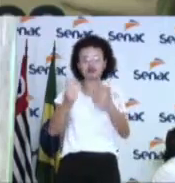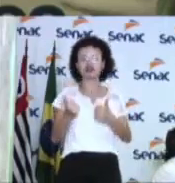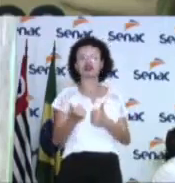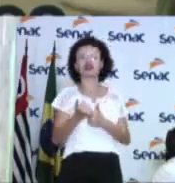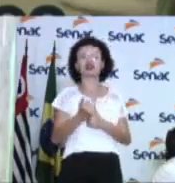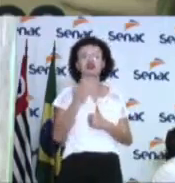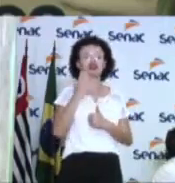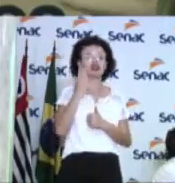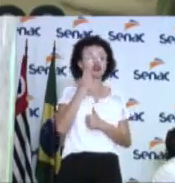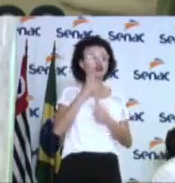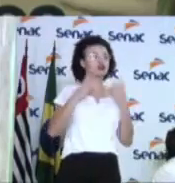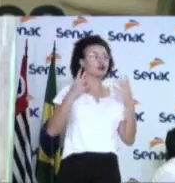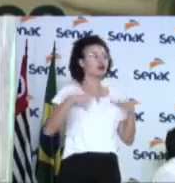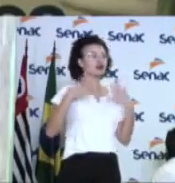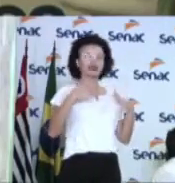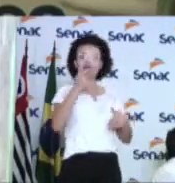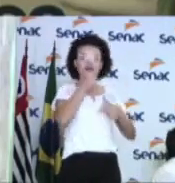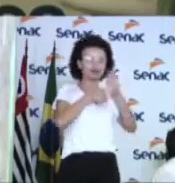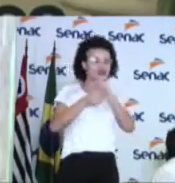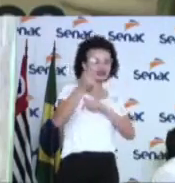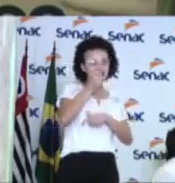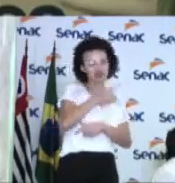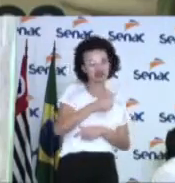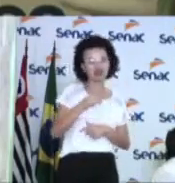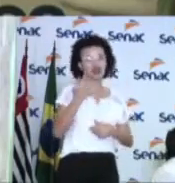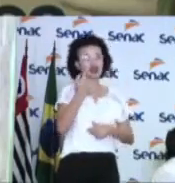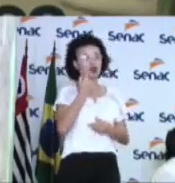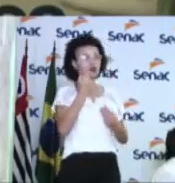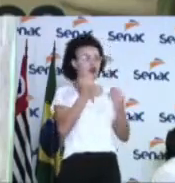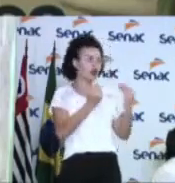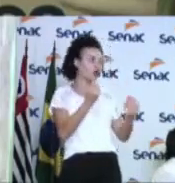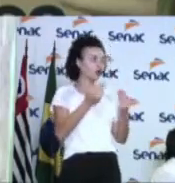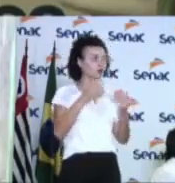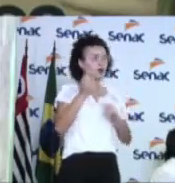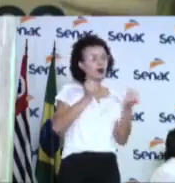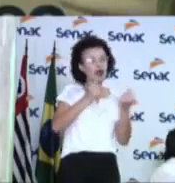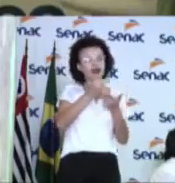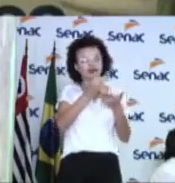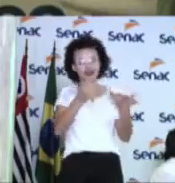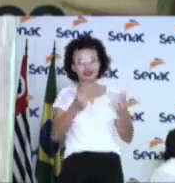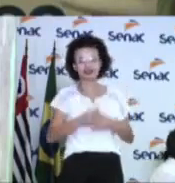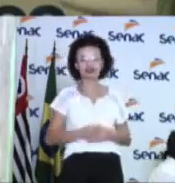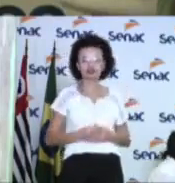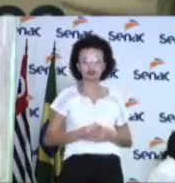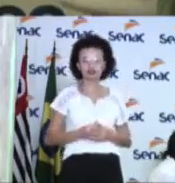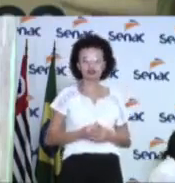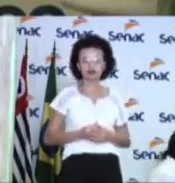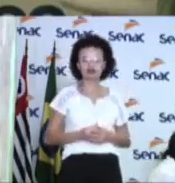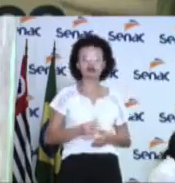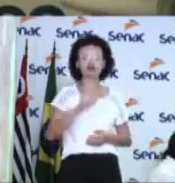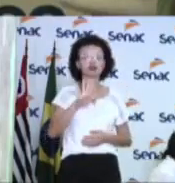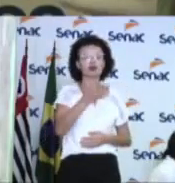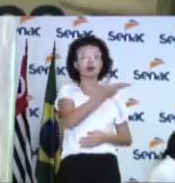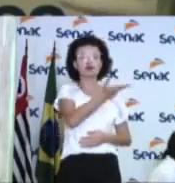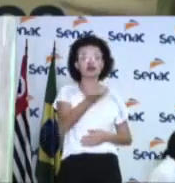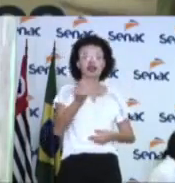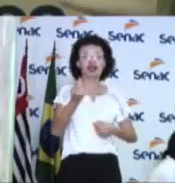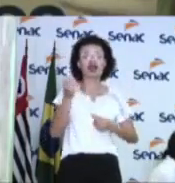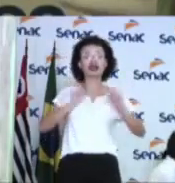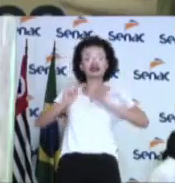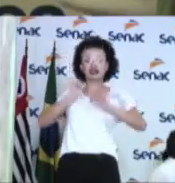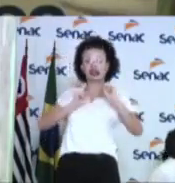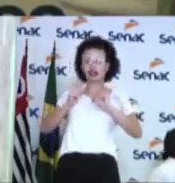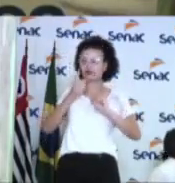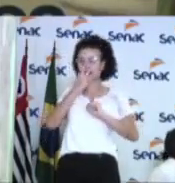porque a gente se divertiu tanto com entretenimento, aí tudo bem, vamos ver o carro, para ver como é que é o carro. Mas como é que fica para vocês a ansiedade? É uma